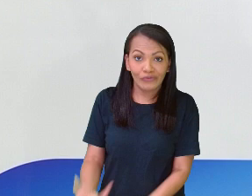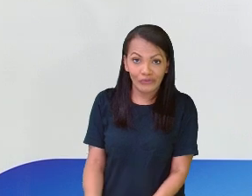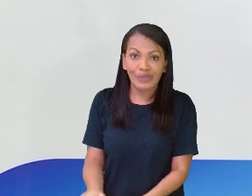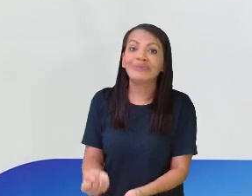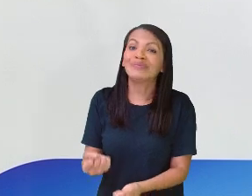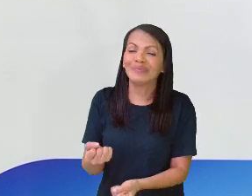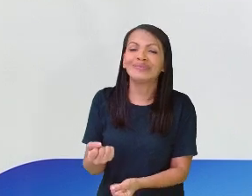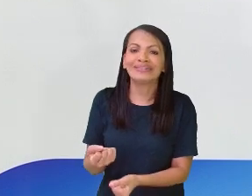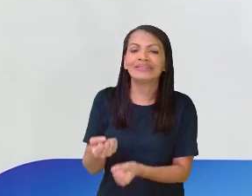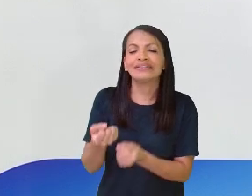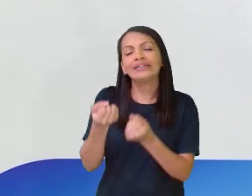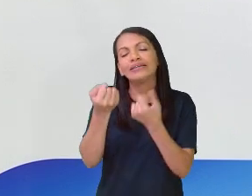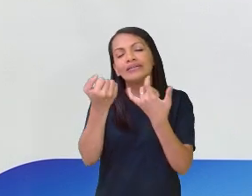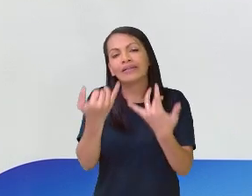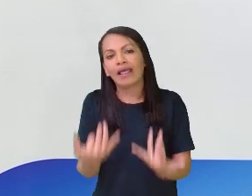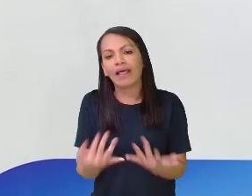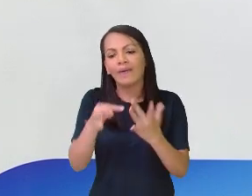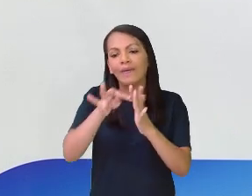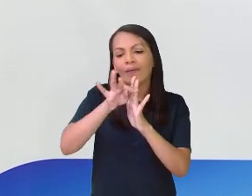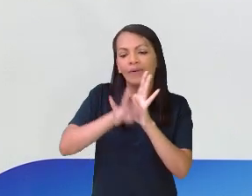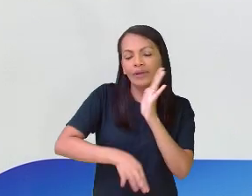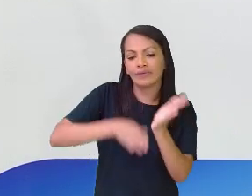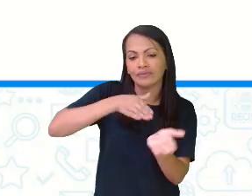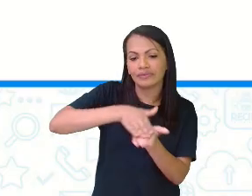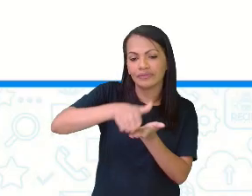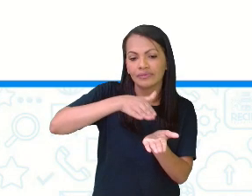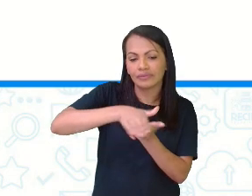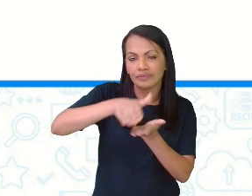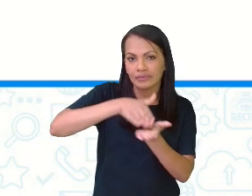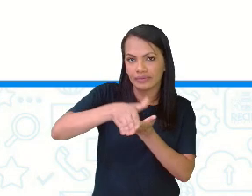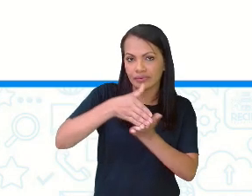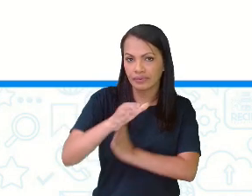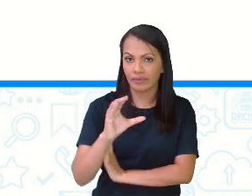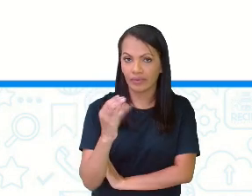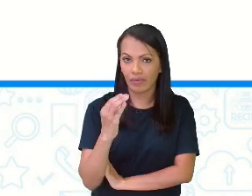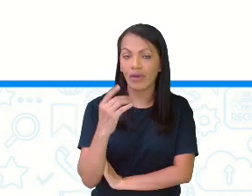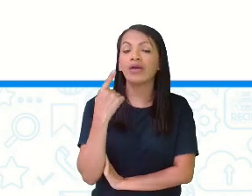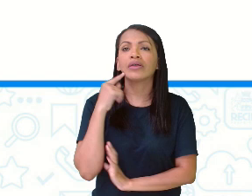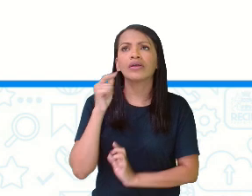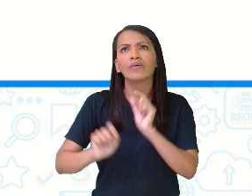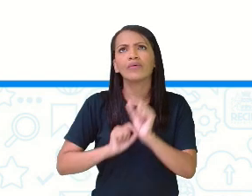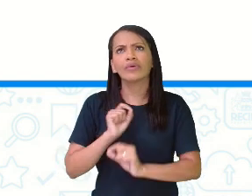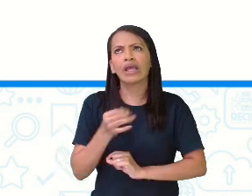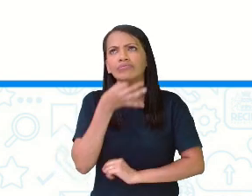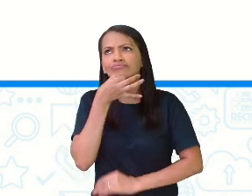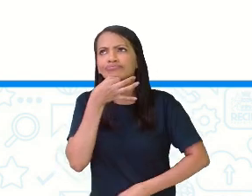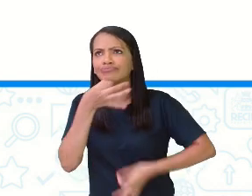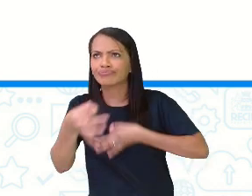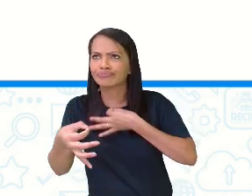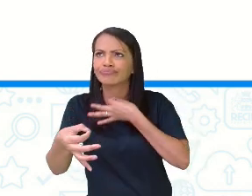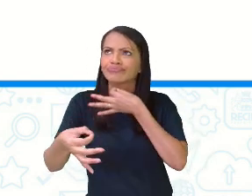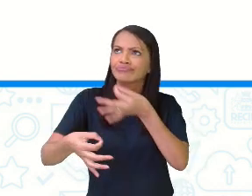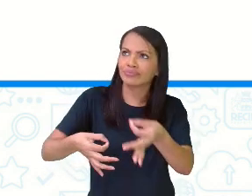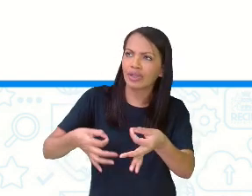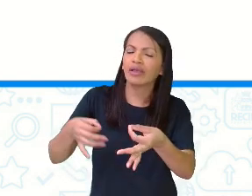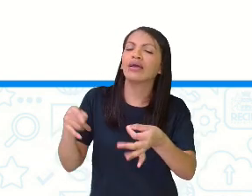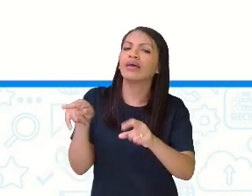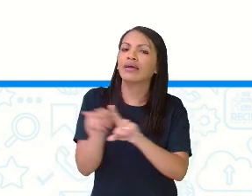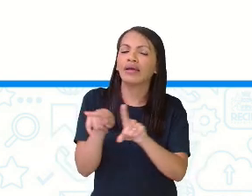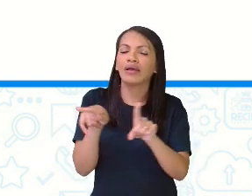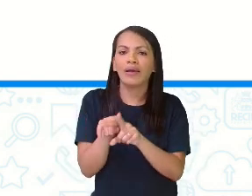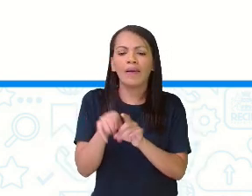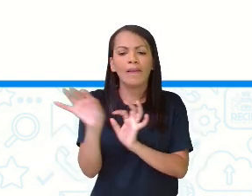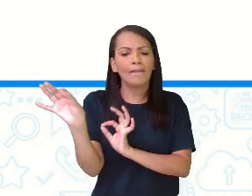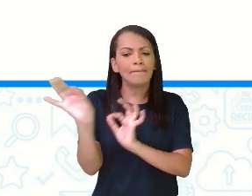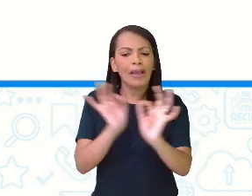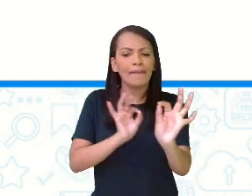divulgação científica. É um tipo de texto expositivo e argumentativo, mais elaborado. Por quê? Porque